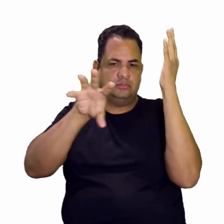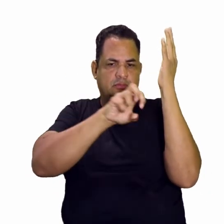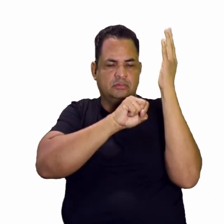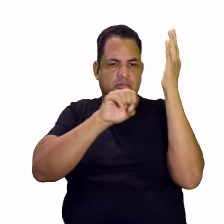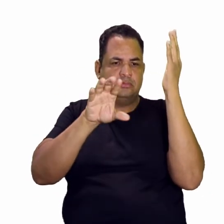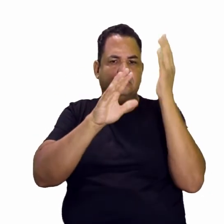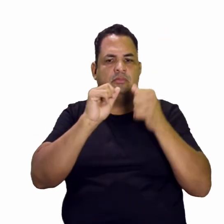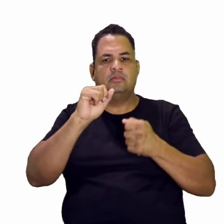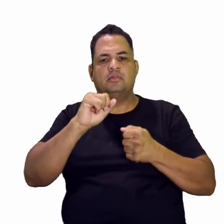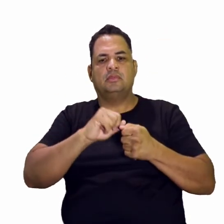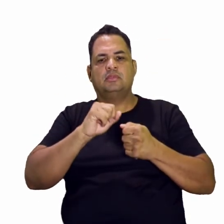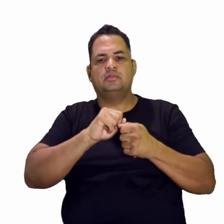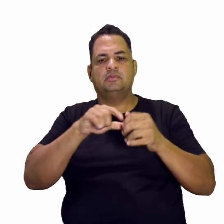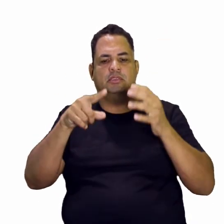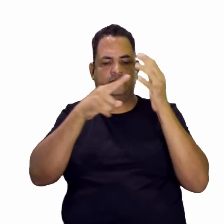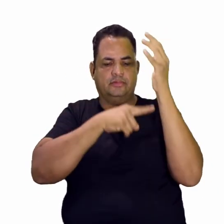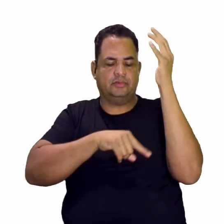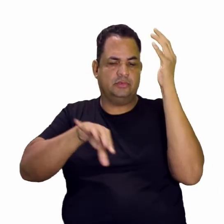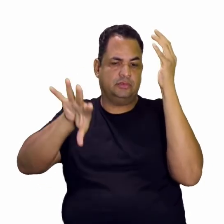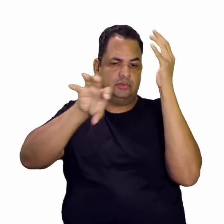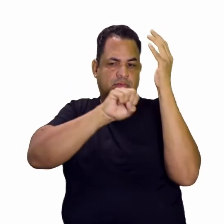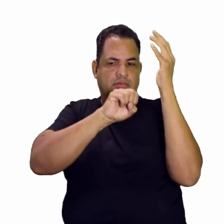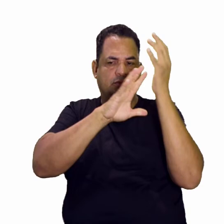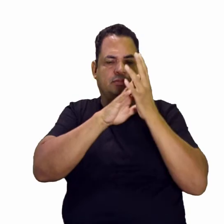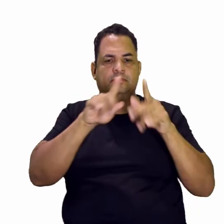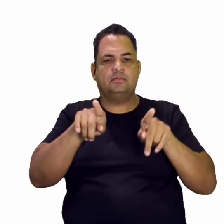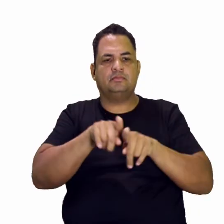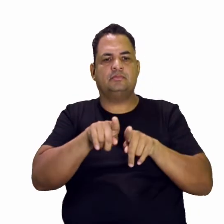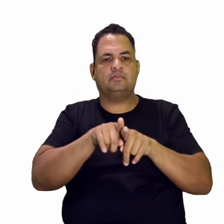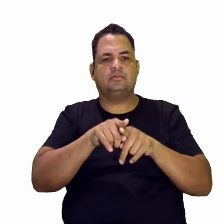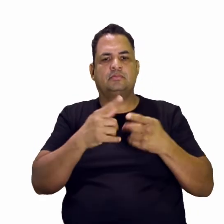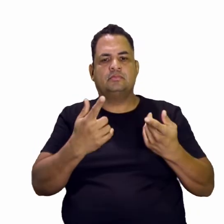fotossintetizadores, que realizam a fotossíntese, né, galera? E